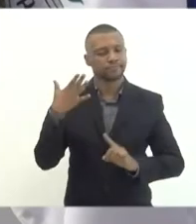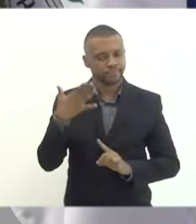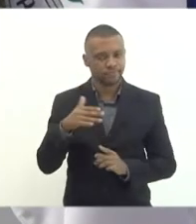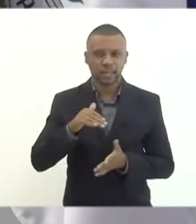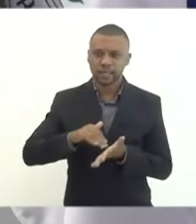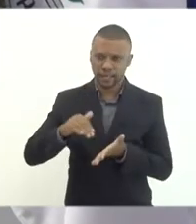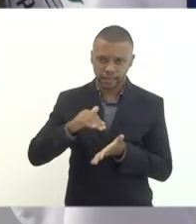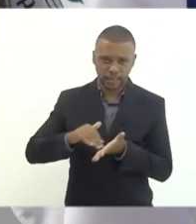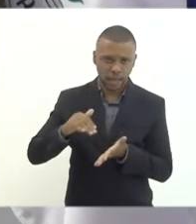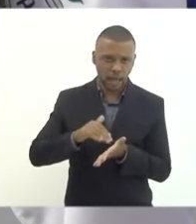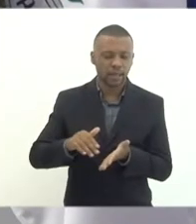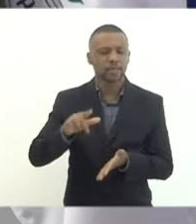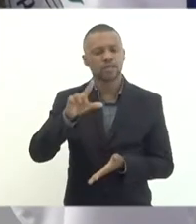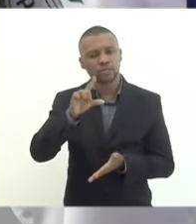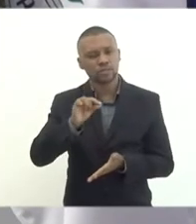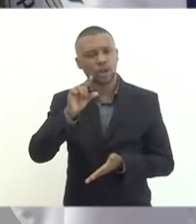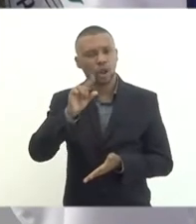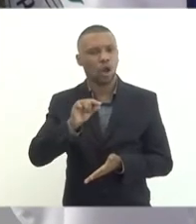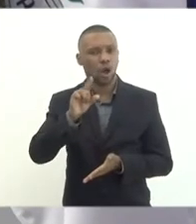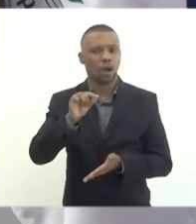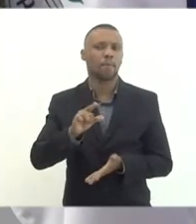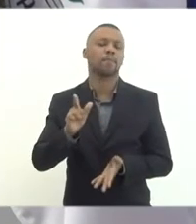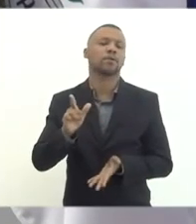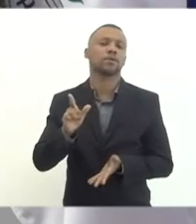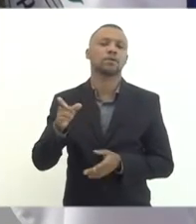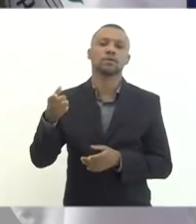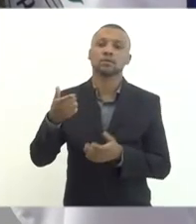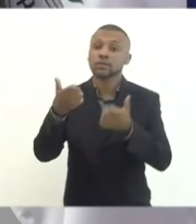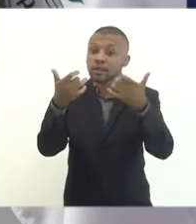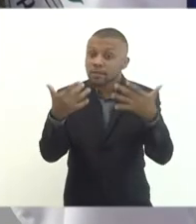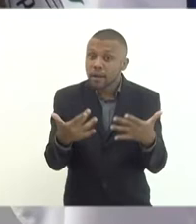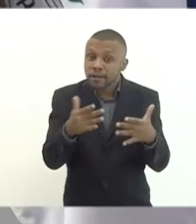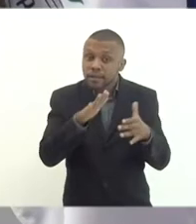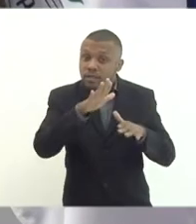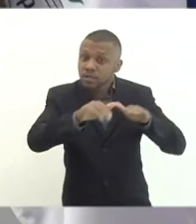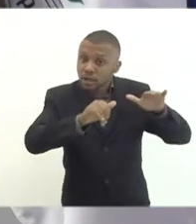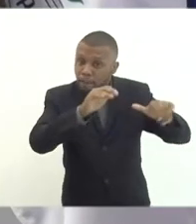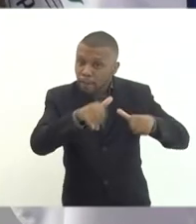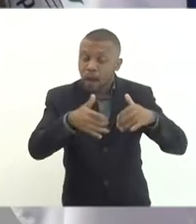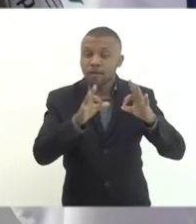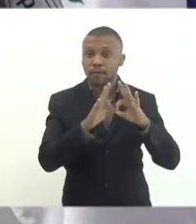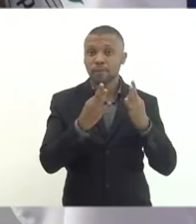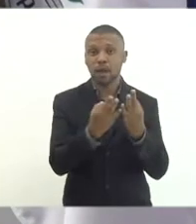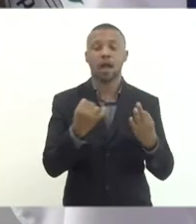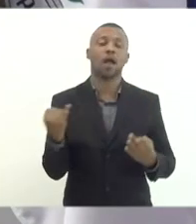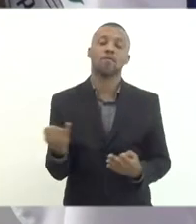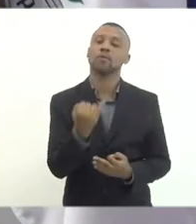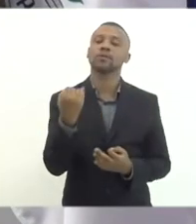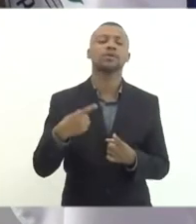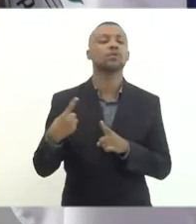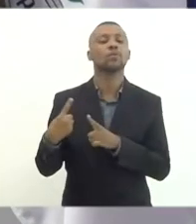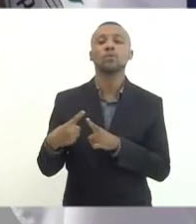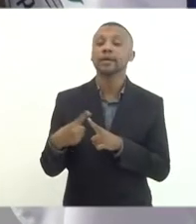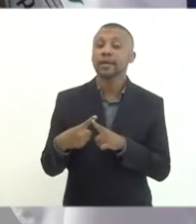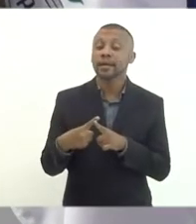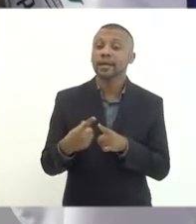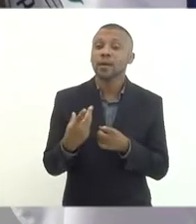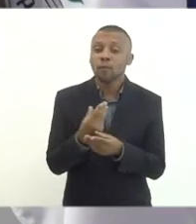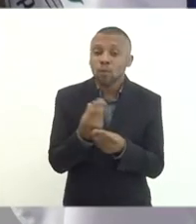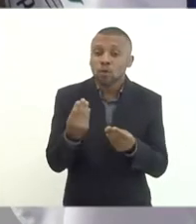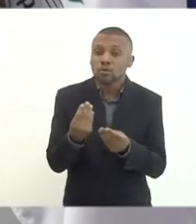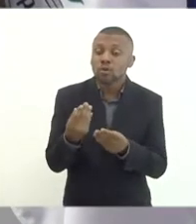secretária é de Nilópolis quando ela fala que envolveu familiares foi necessário até porque muitos não digo